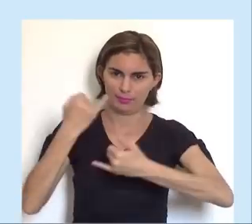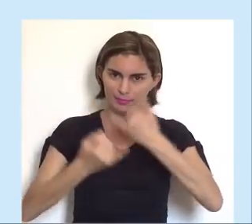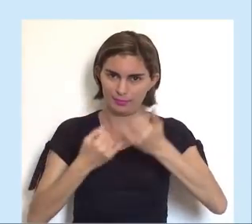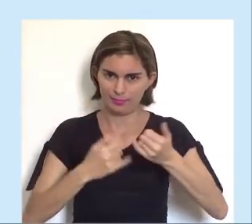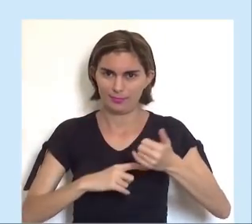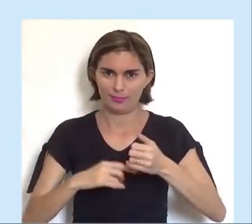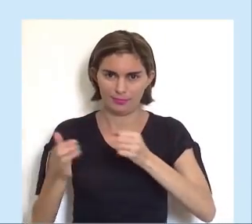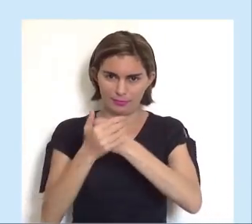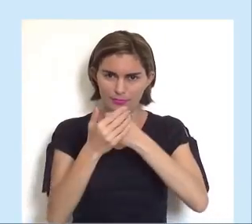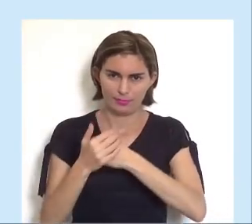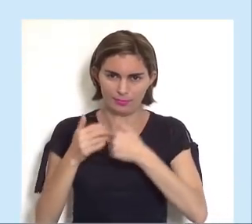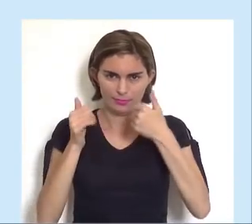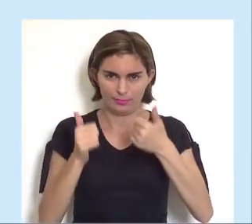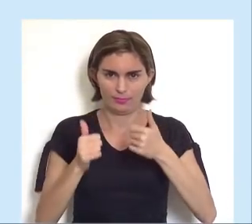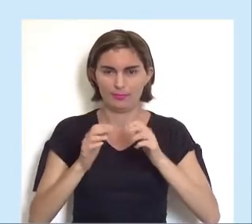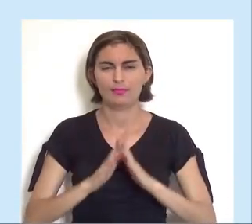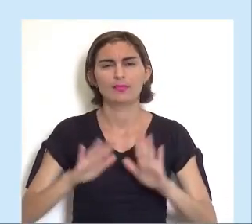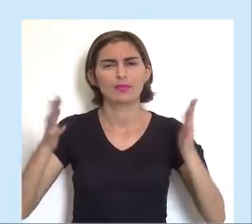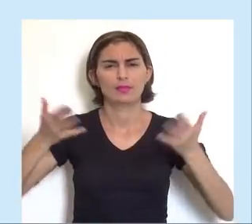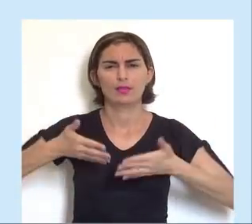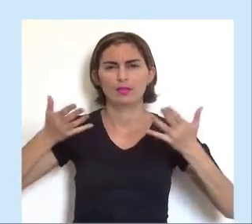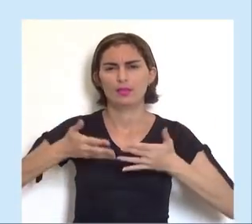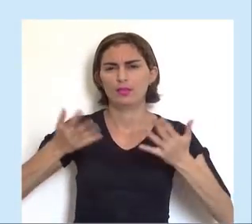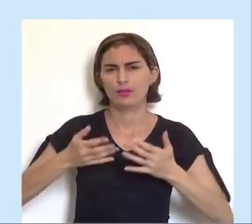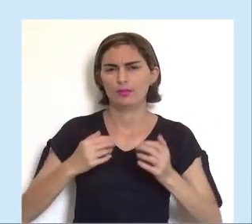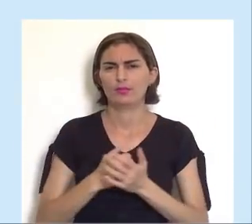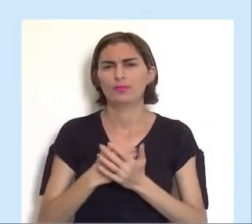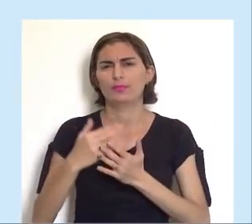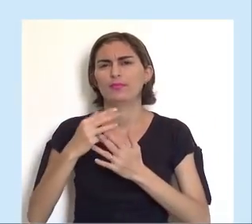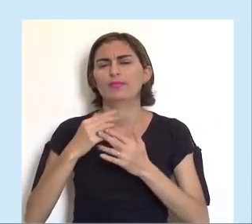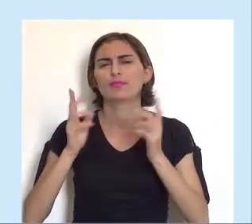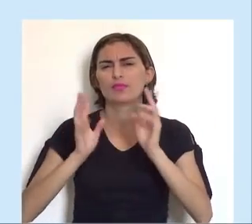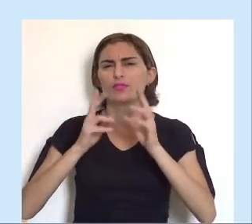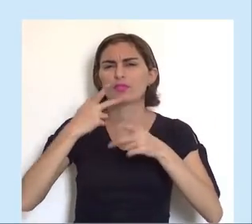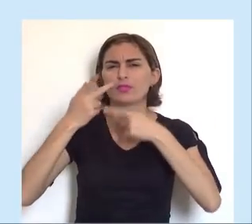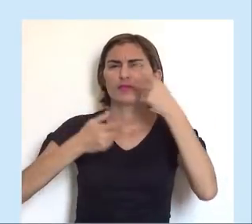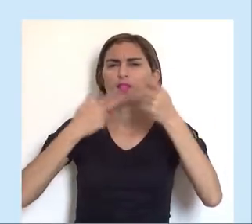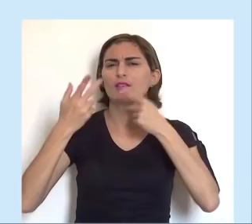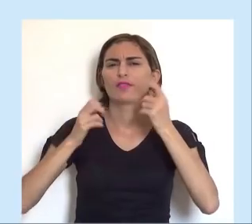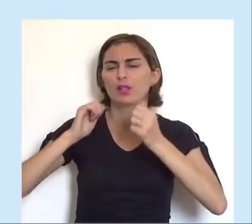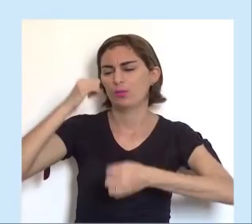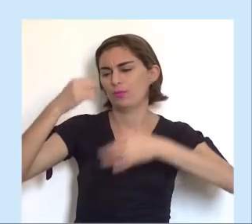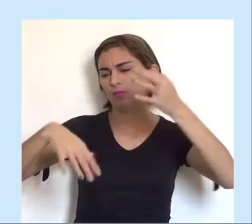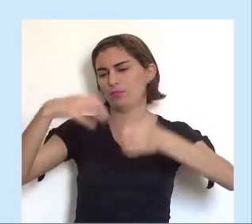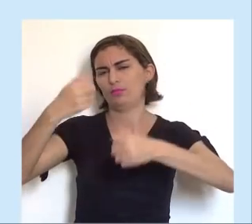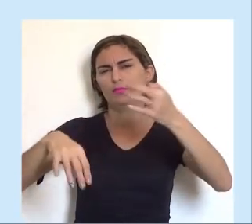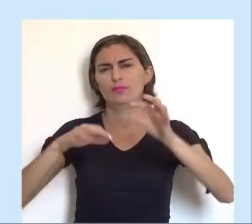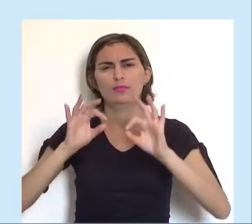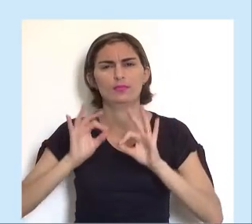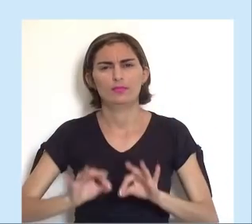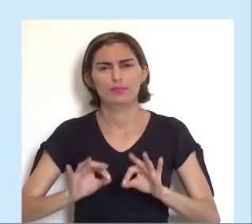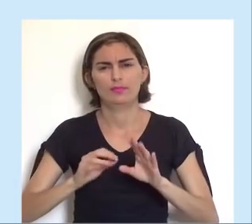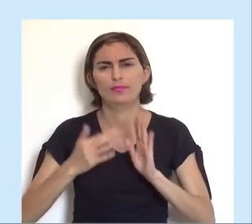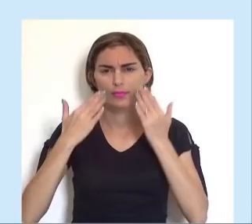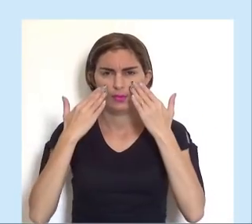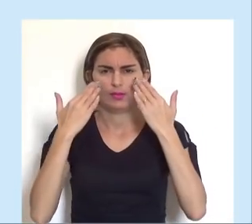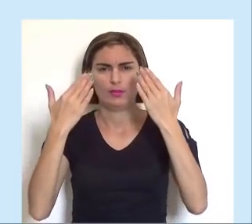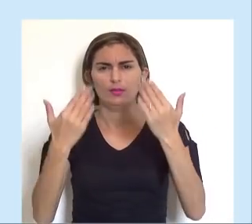tá? E agora, mão na massa. A gente já falou aqui do enredo, certo? A